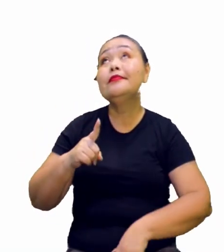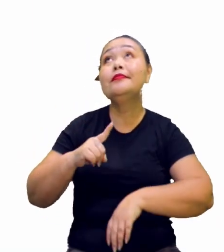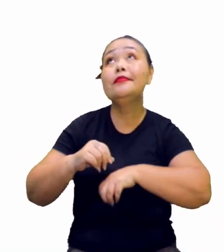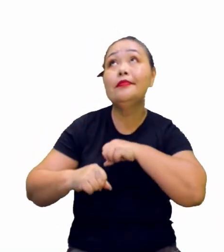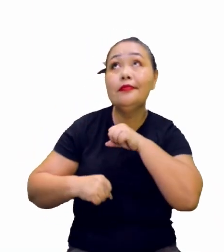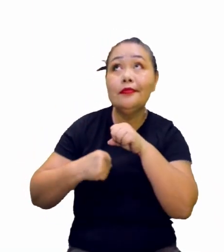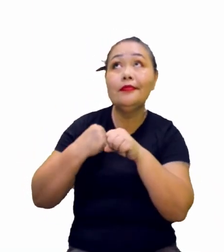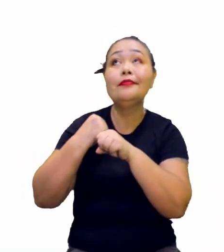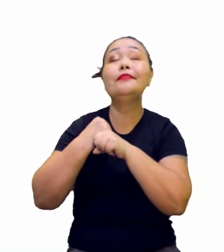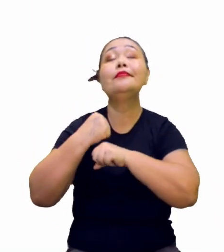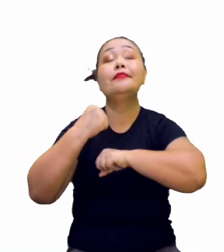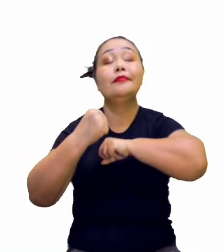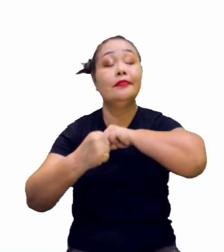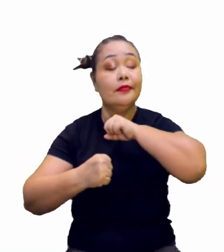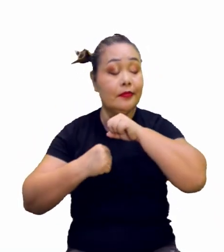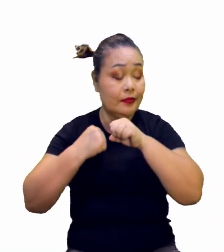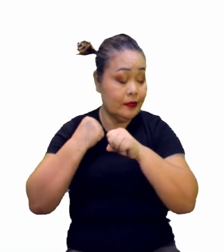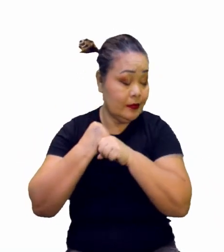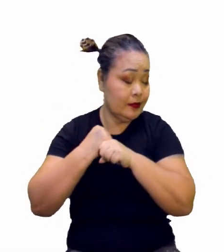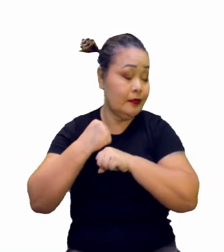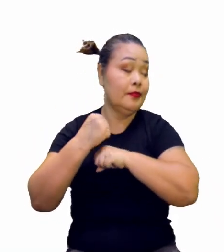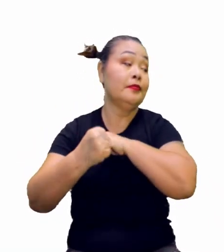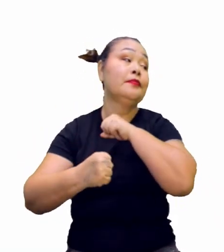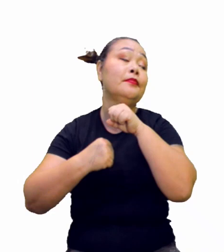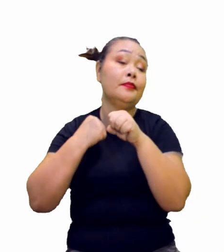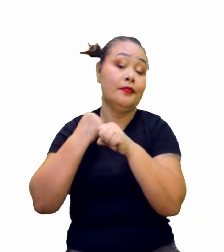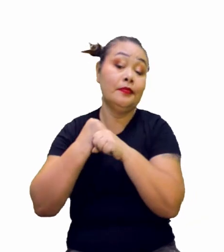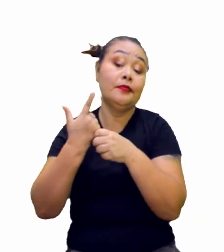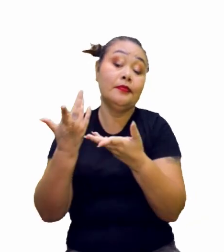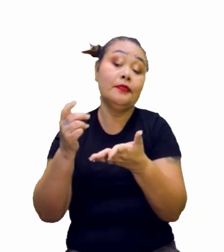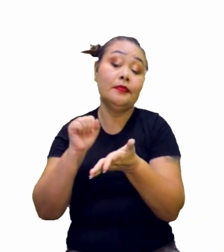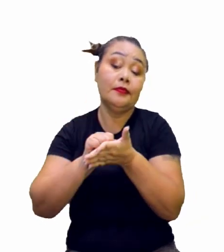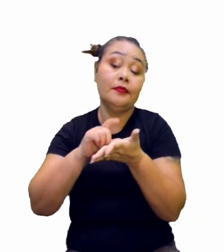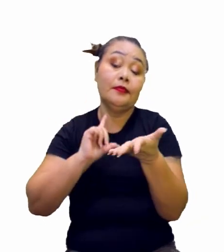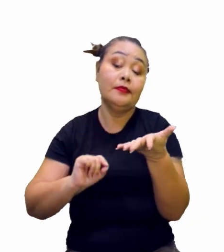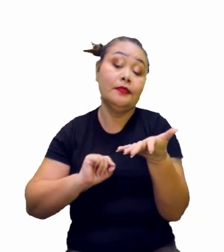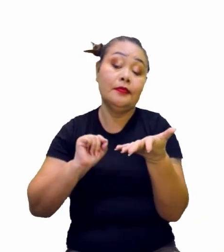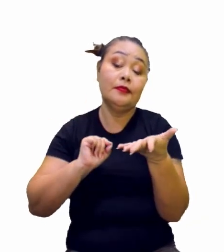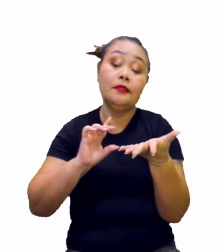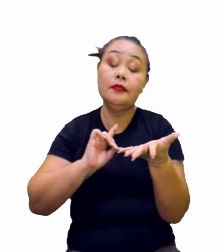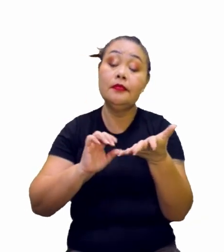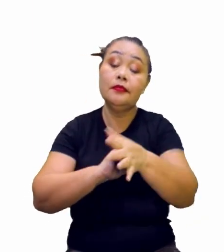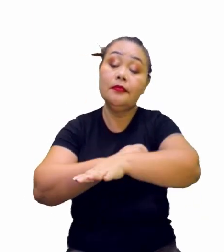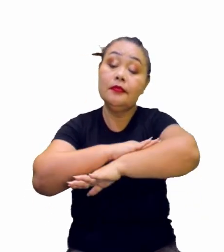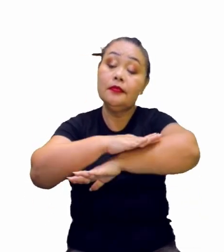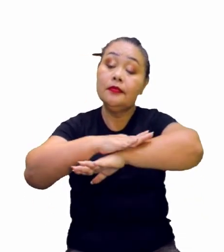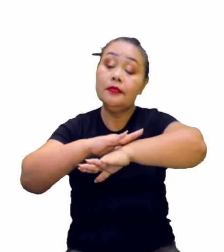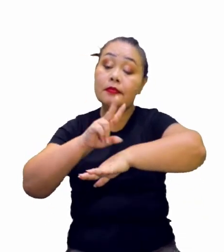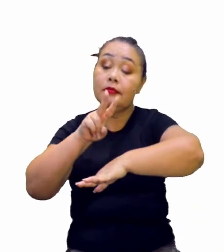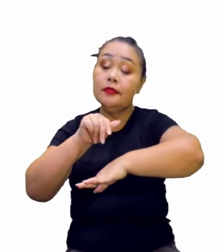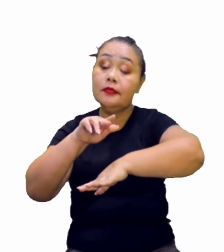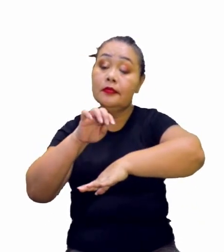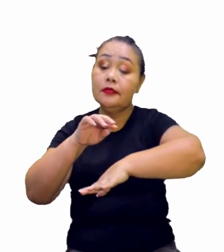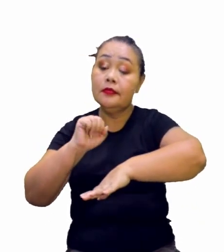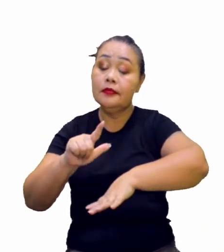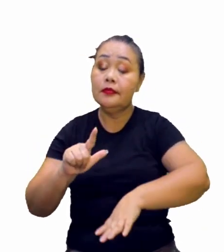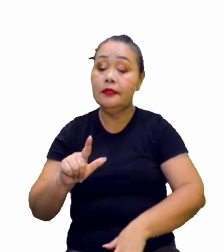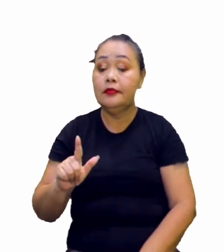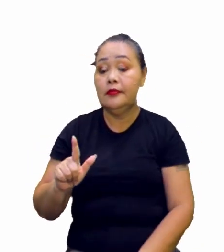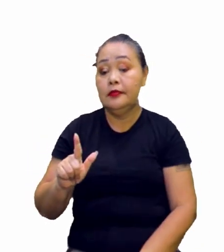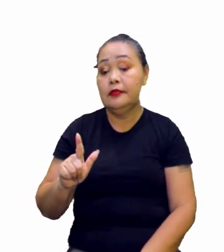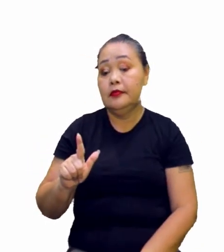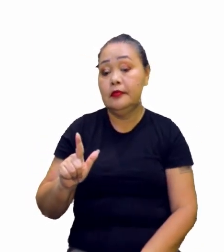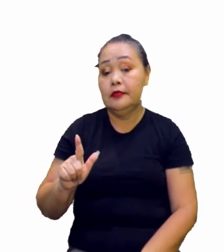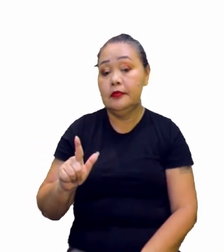de alterações de atividades o quê, professor? Não só vegetal, alteração de uma estrutura